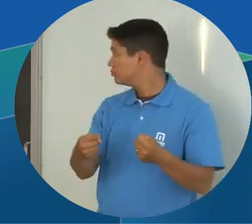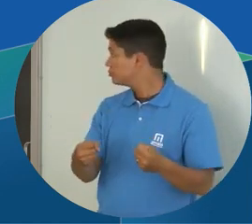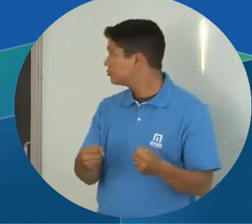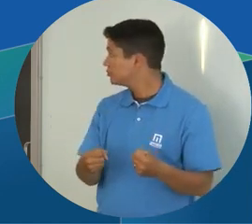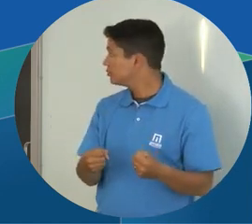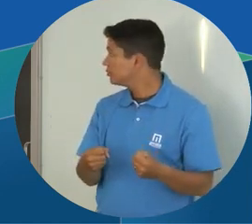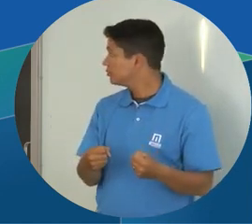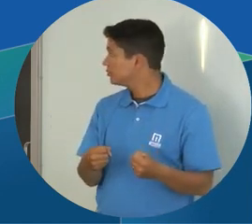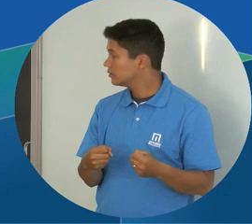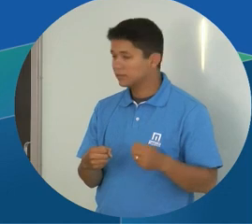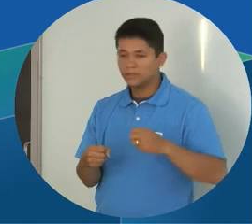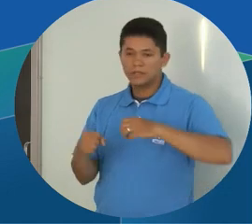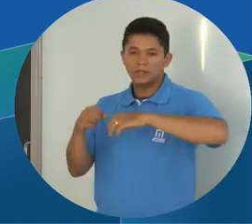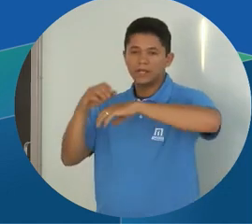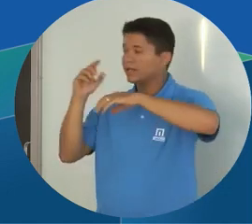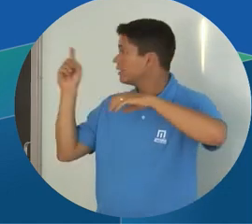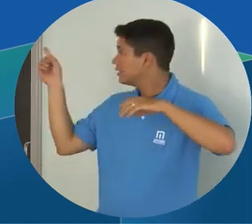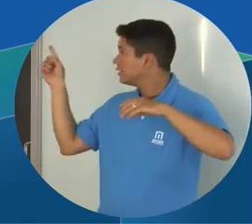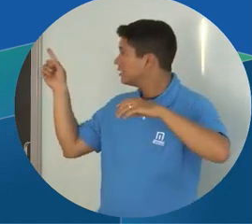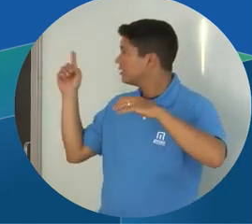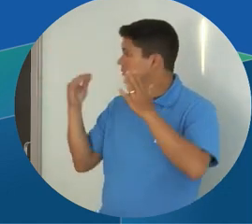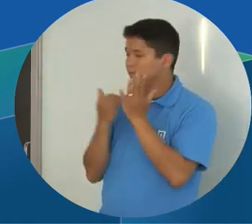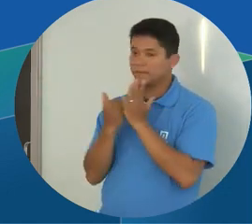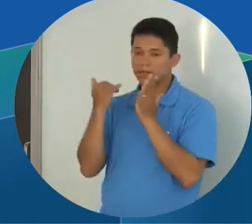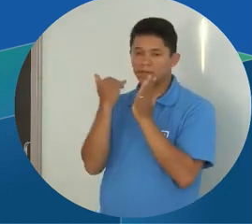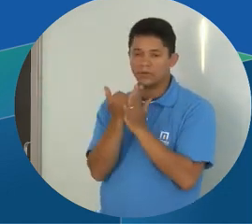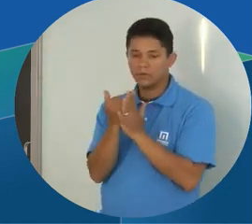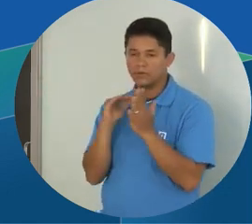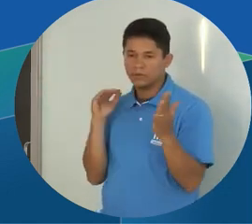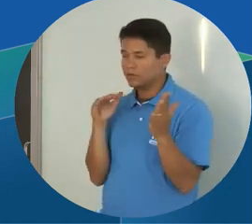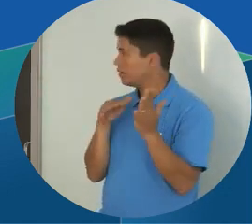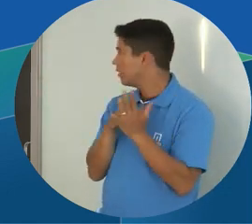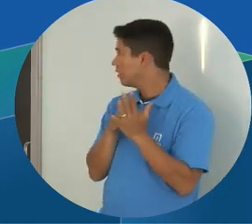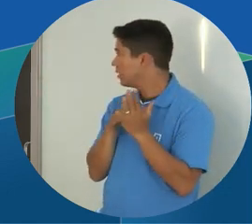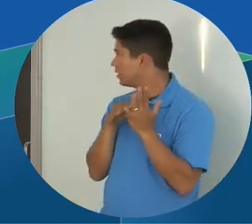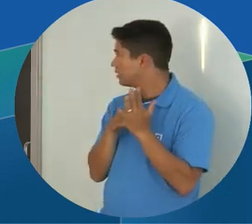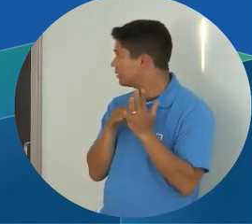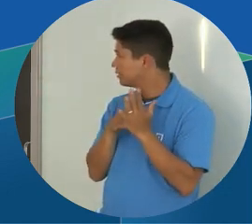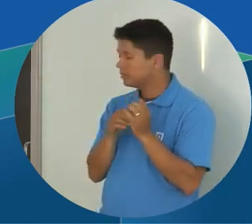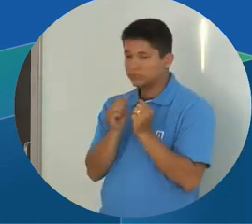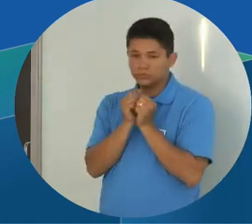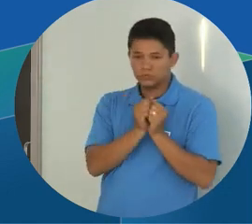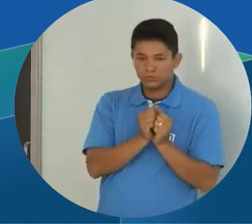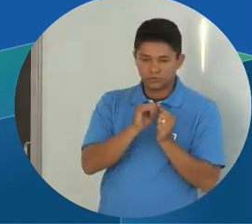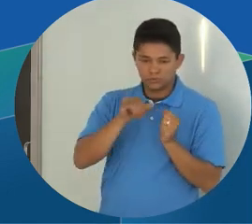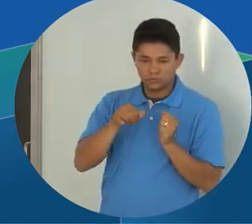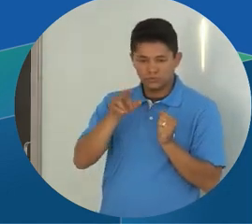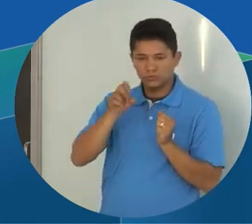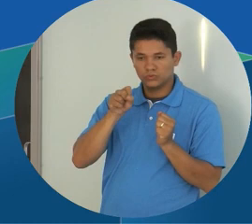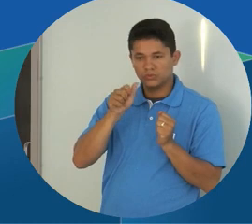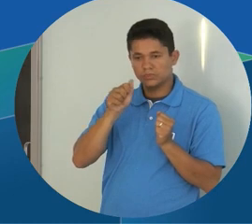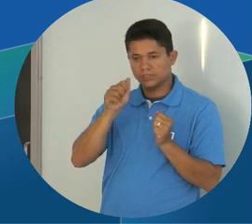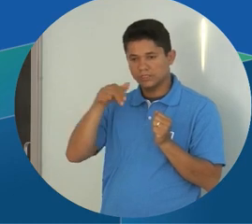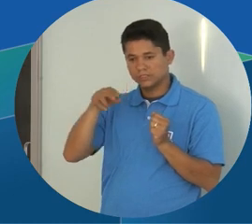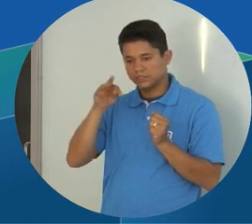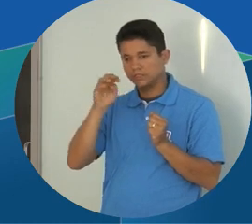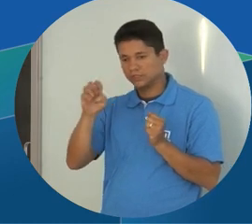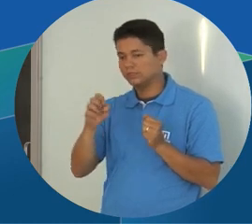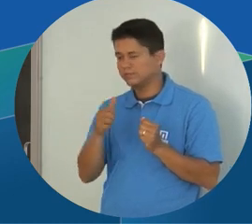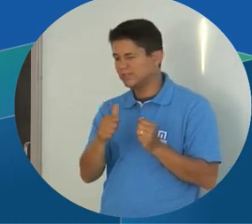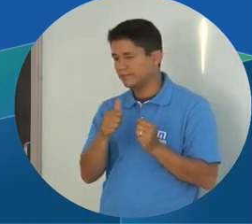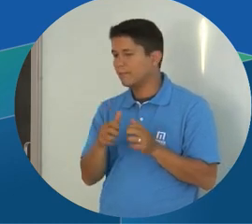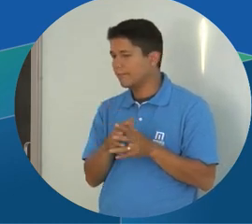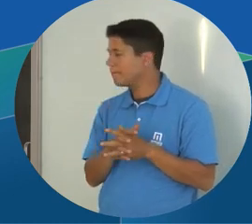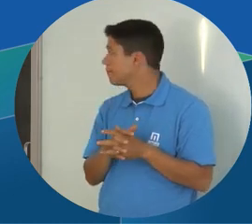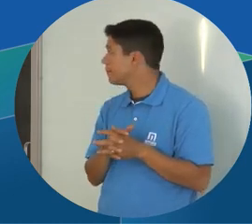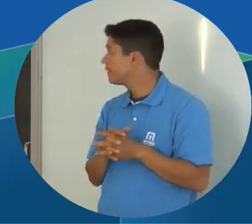nessa dimensão maior a montante, vai adelgaçando para a jusante. Então, você pensando numa análise